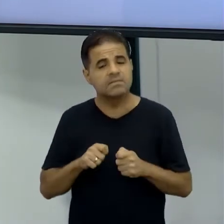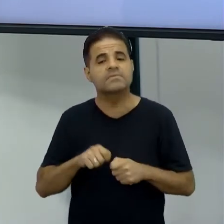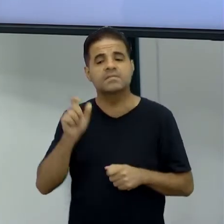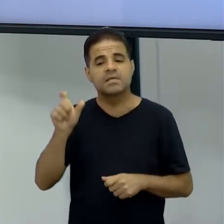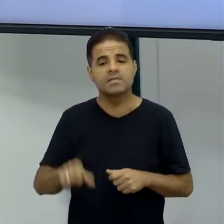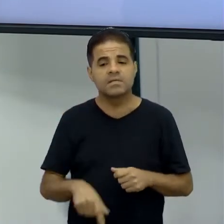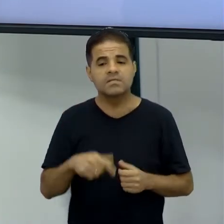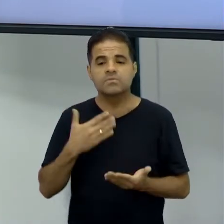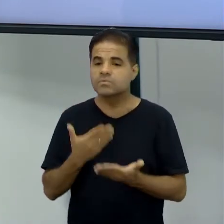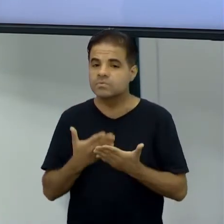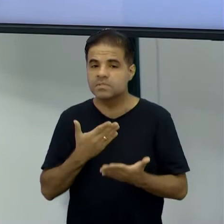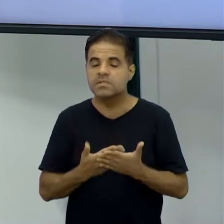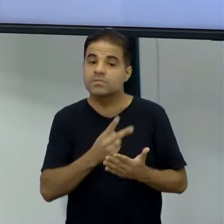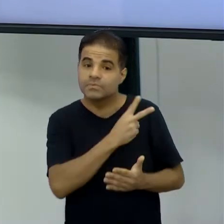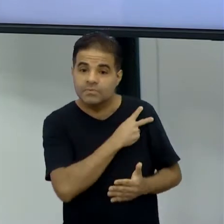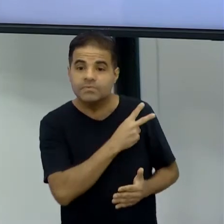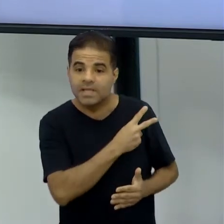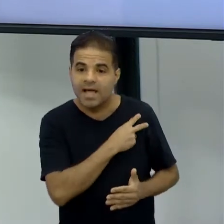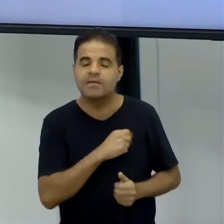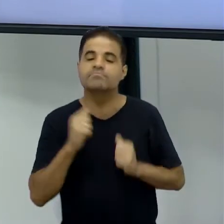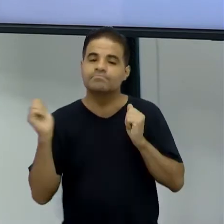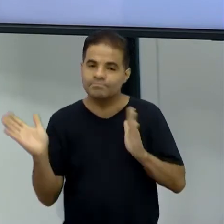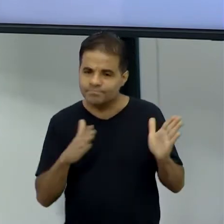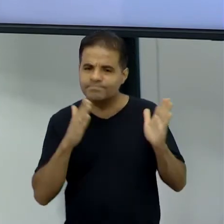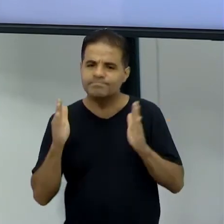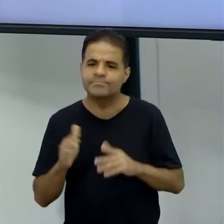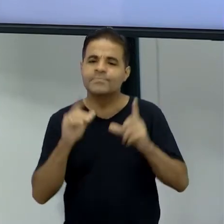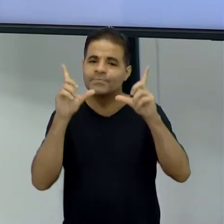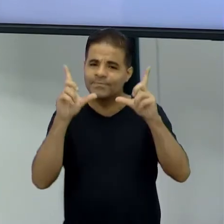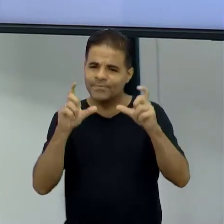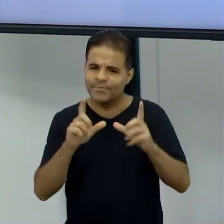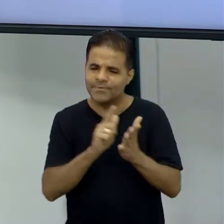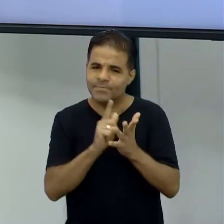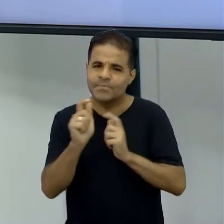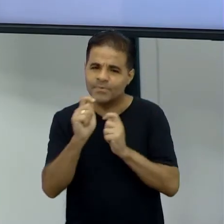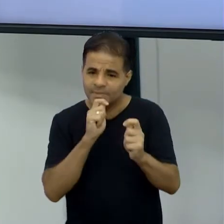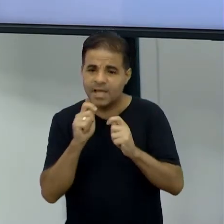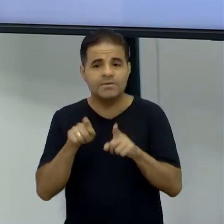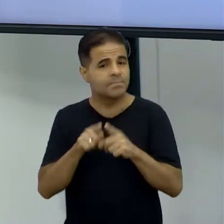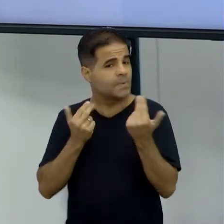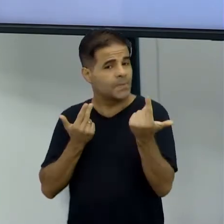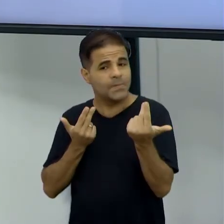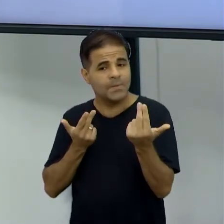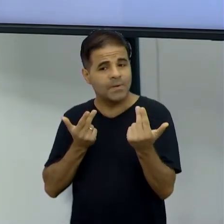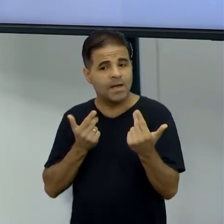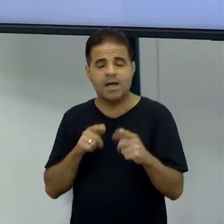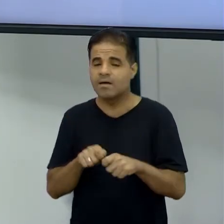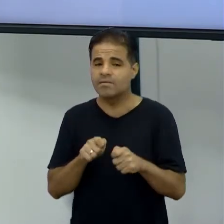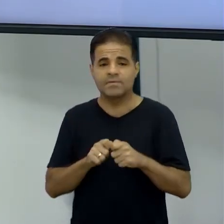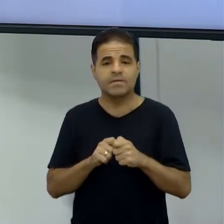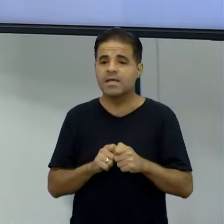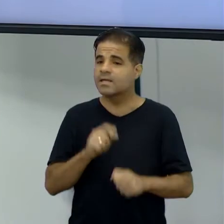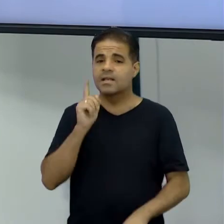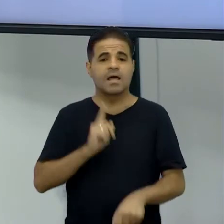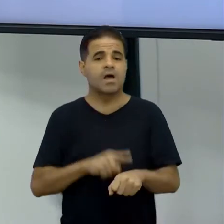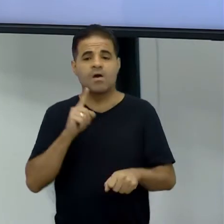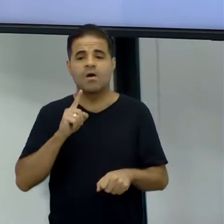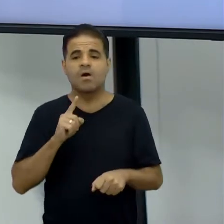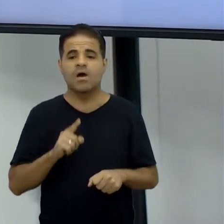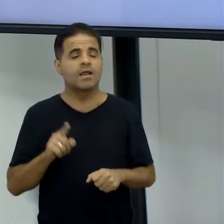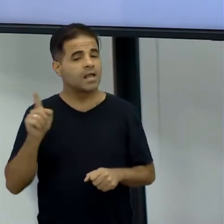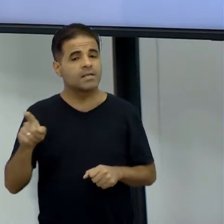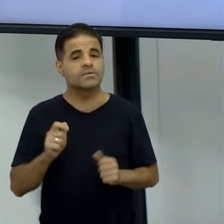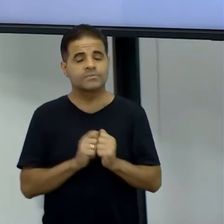os nossos estudantes da segunda série produziram fotorreportagens. Então eu fiz a minha também. E fiz a minha do momento